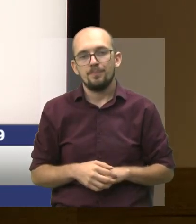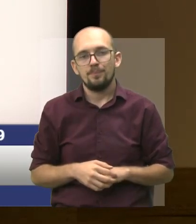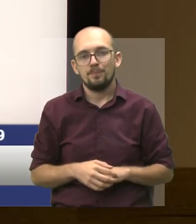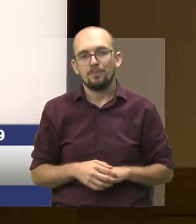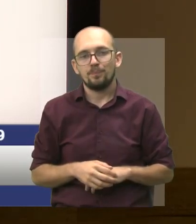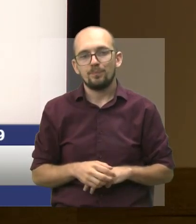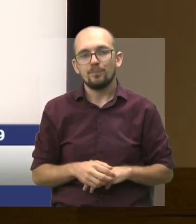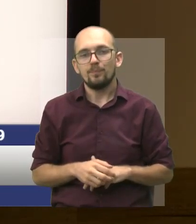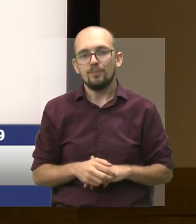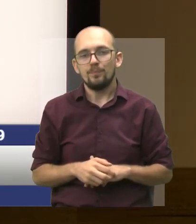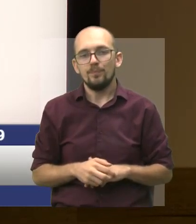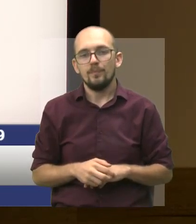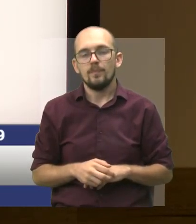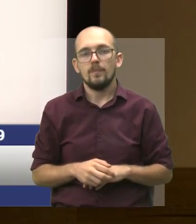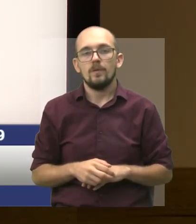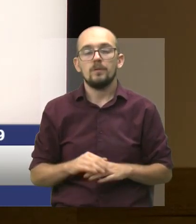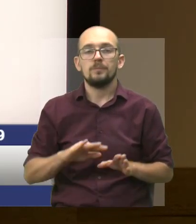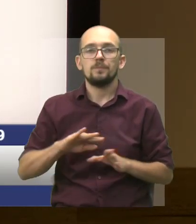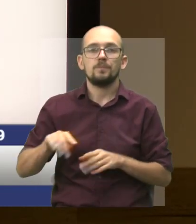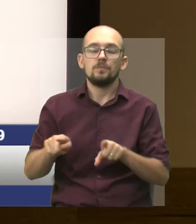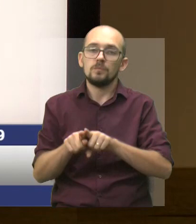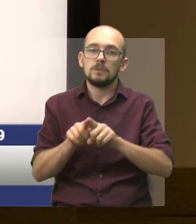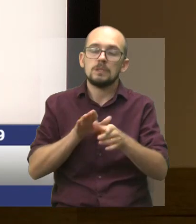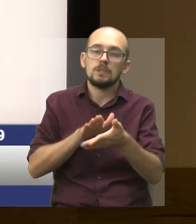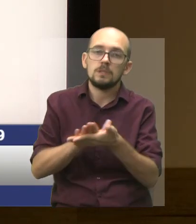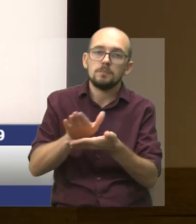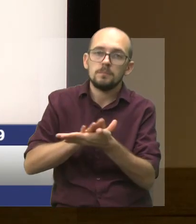Aí nós temos as despesas